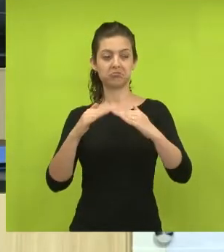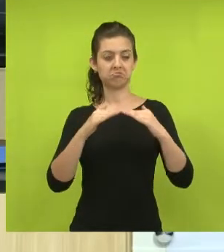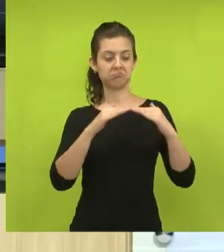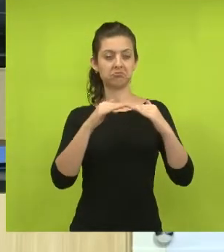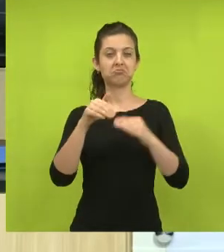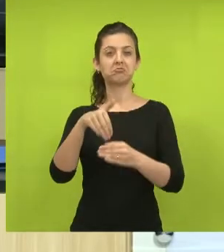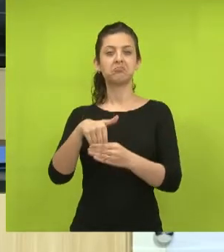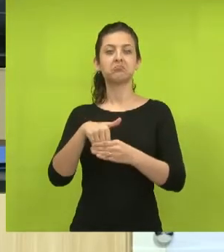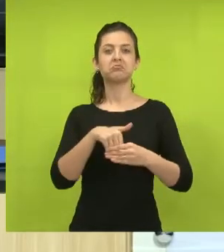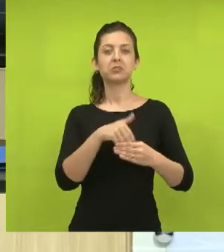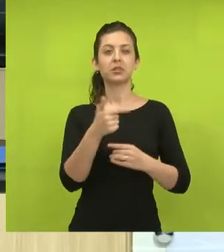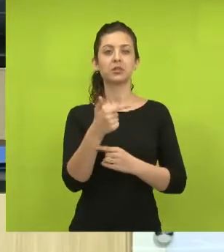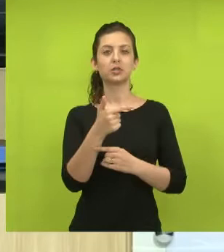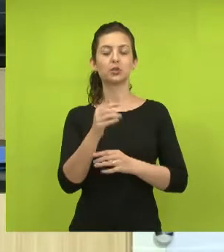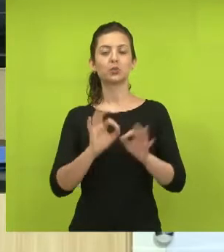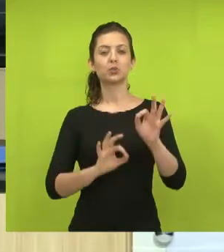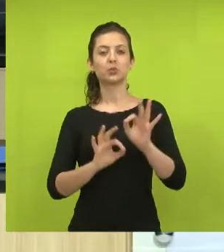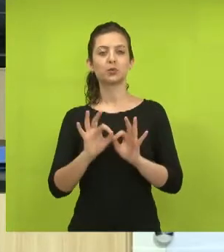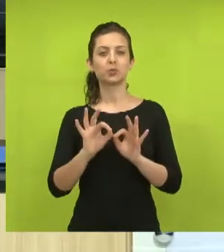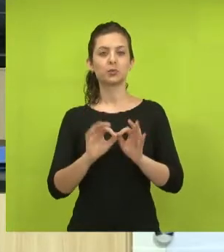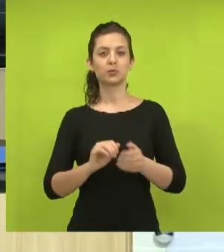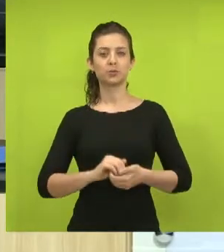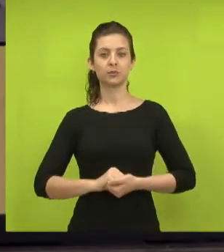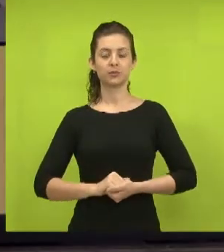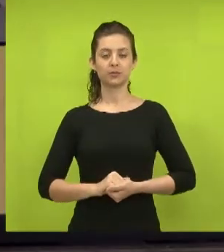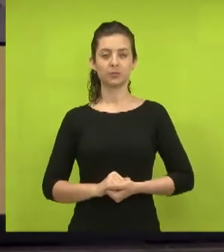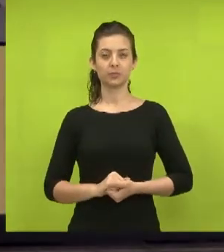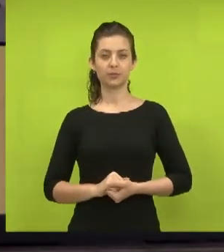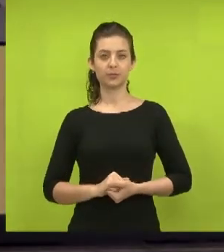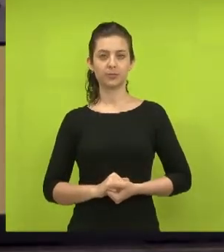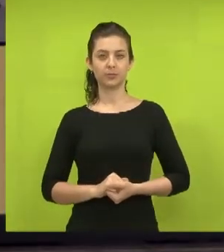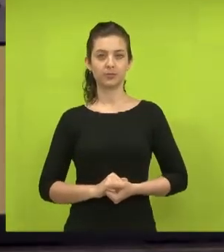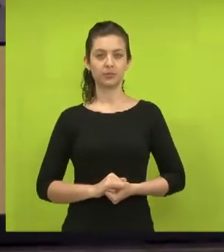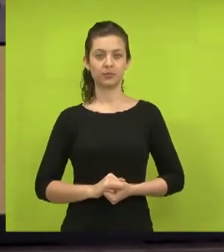A votação do segundo projeto.